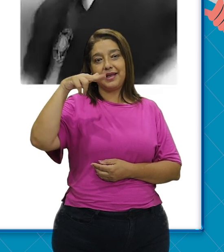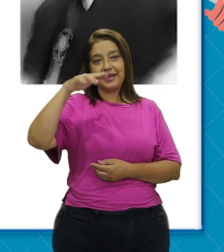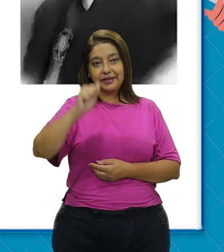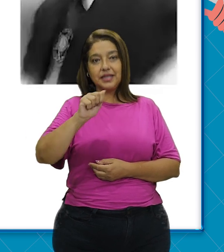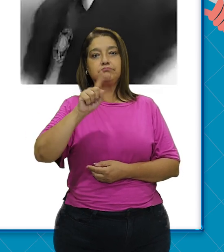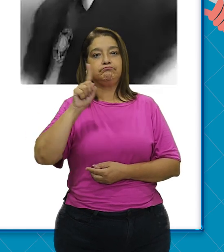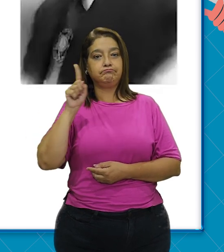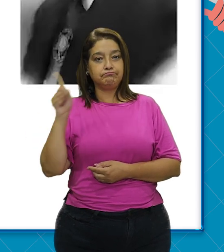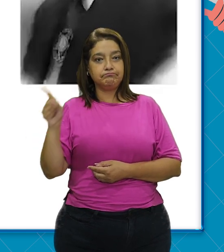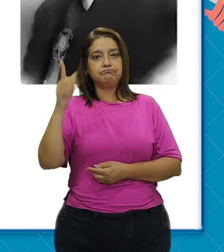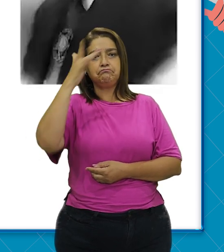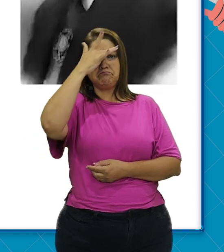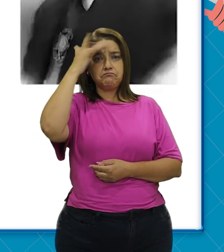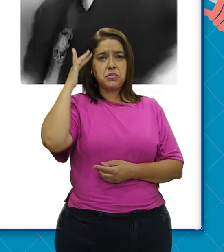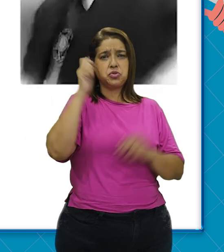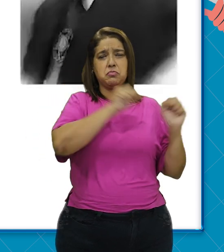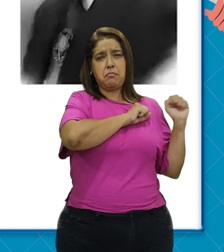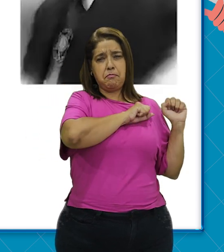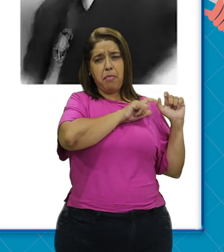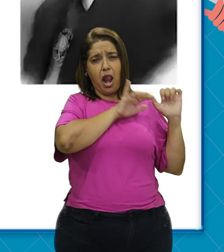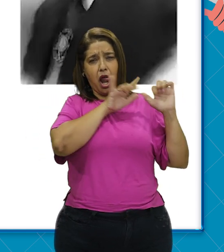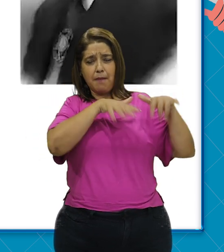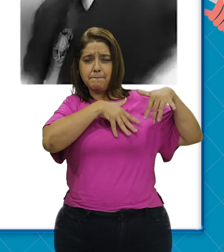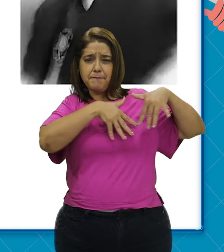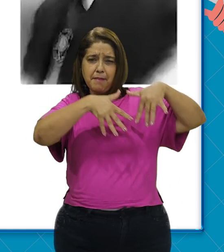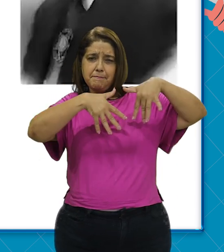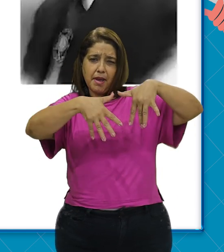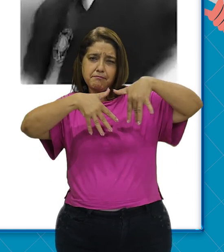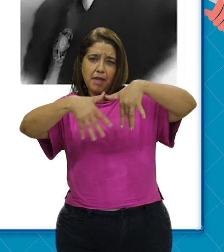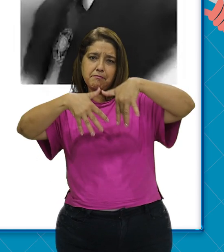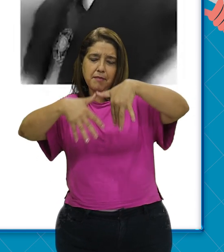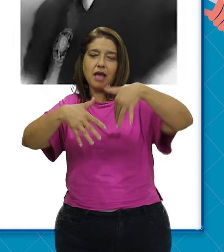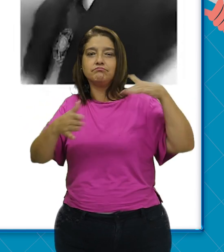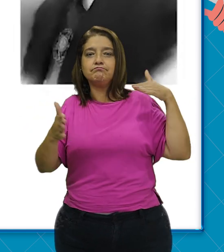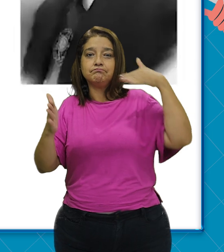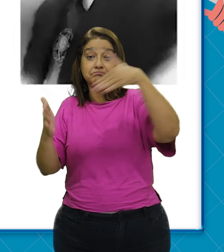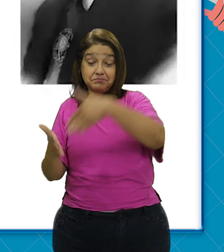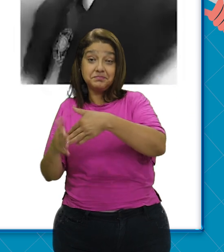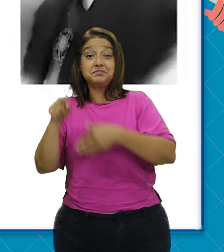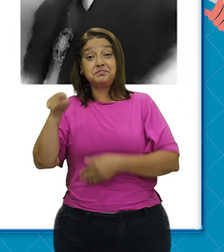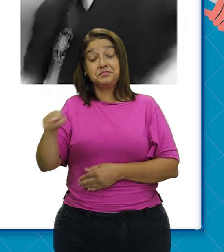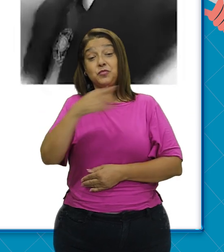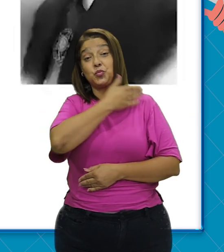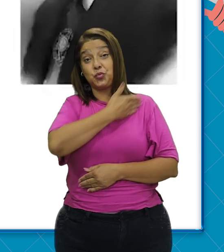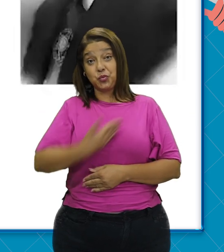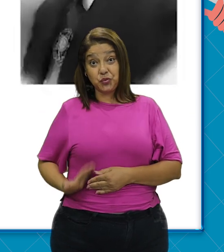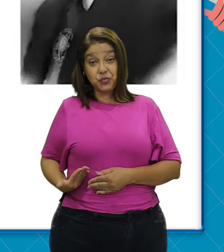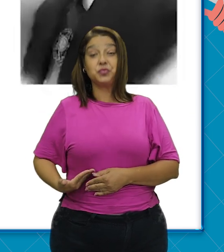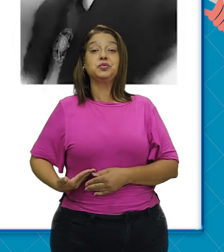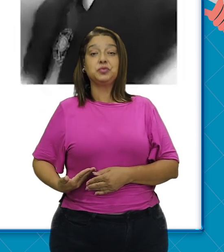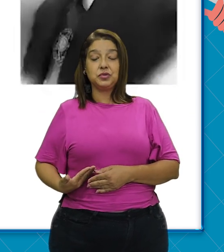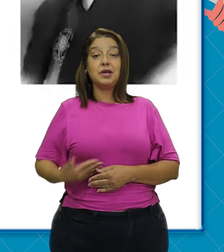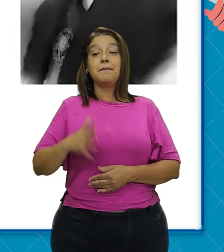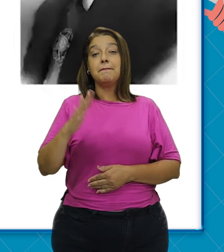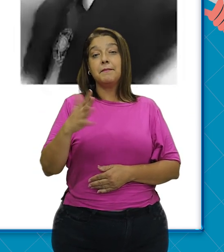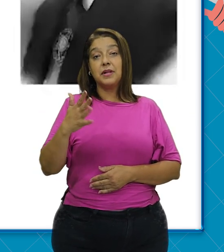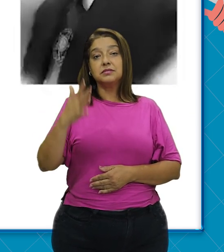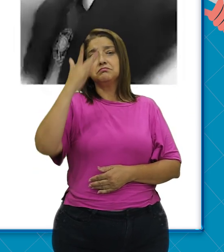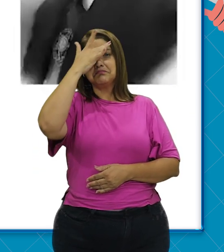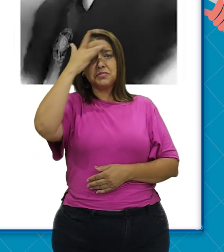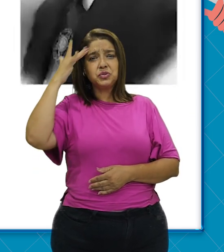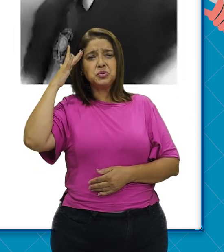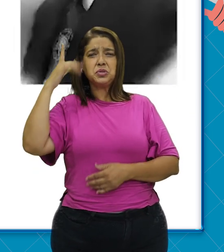civil pegaram em armas e marcharam em direção à sede do governo. Eles sofreram muita repressão, morrendo 16 deles no